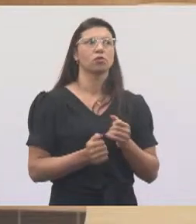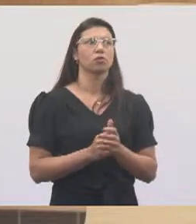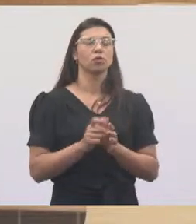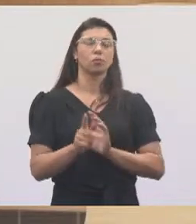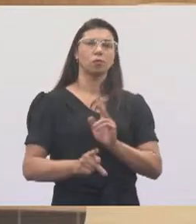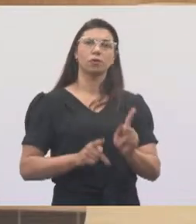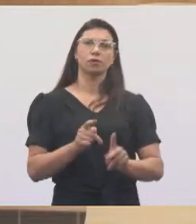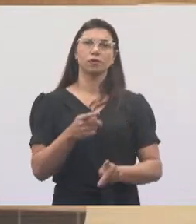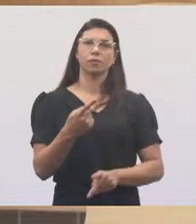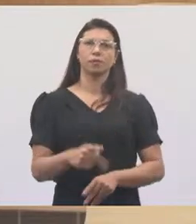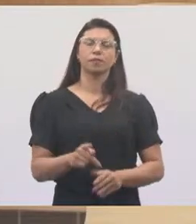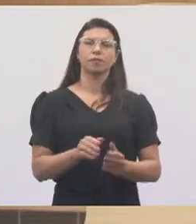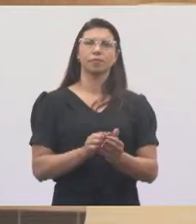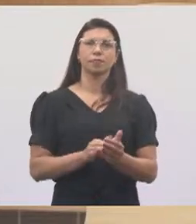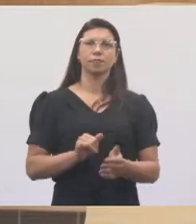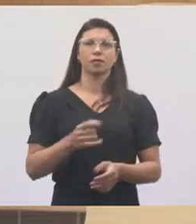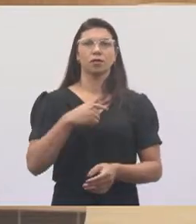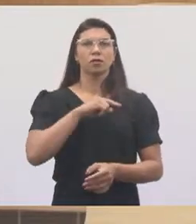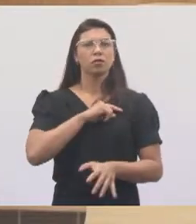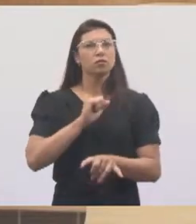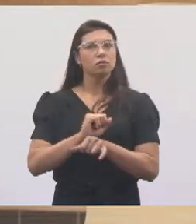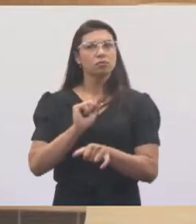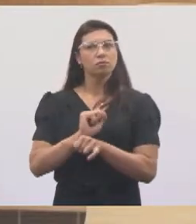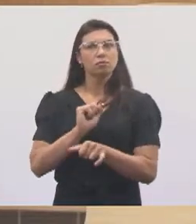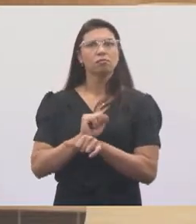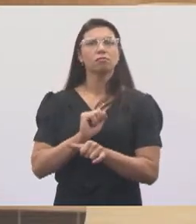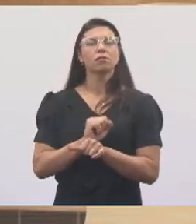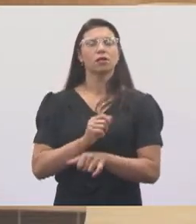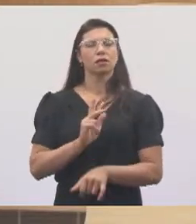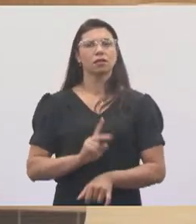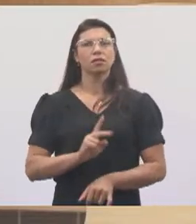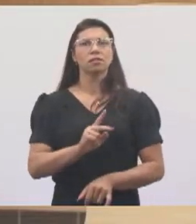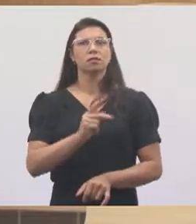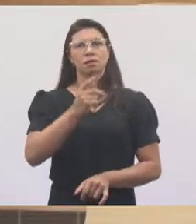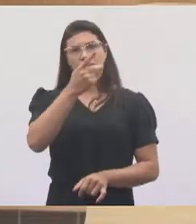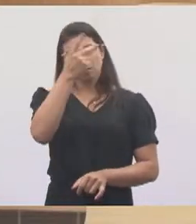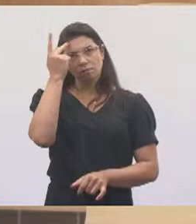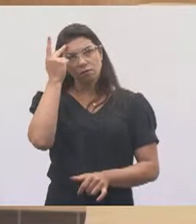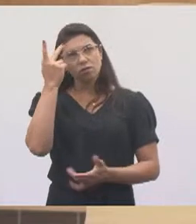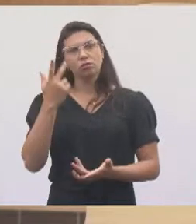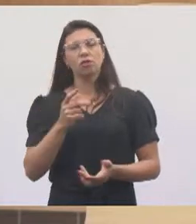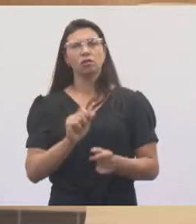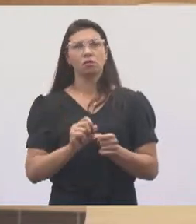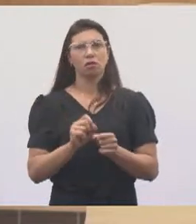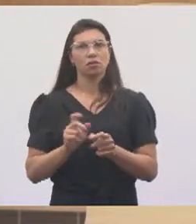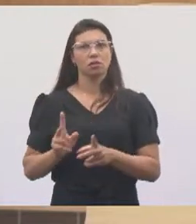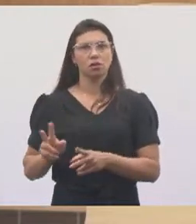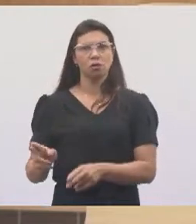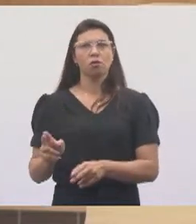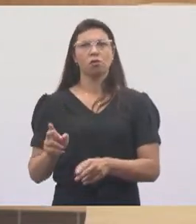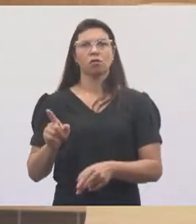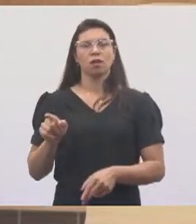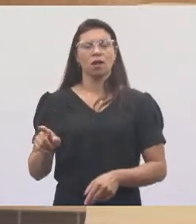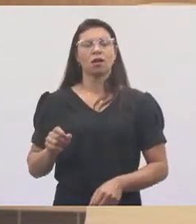é isso que a gente espera das pessoas, um atendimento digno, um atendimento respeitoso, e isso ele sempre deixou muito claro todas as vezes que eu estive